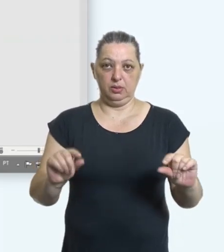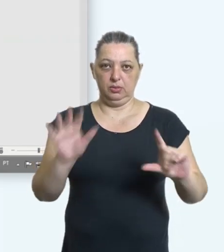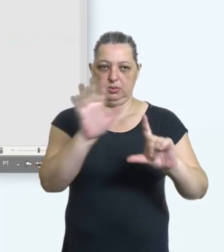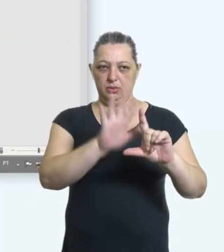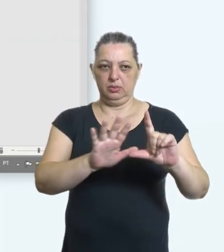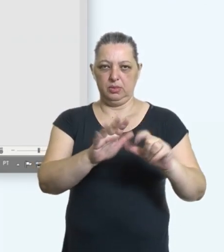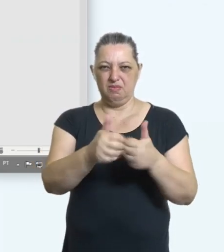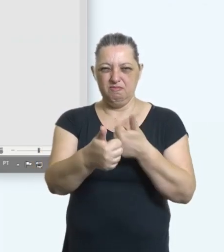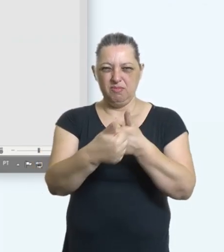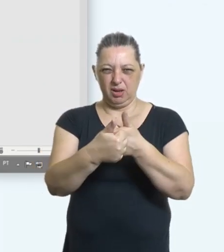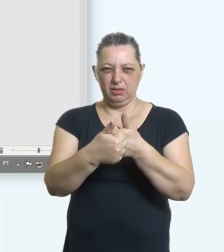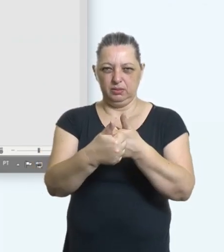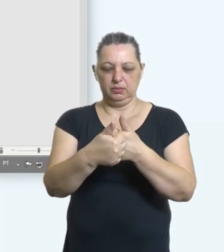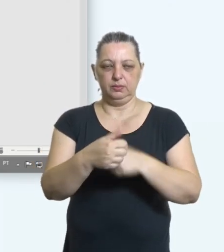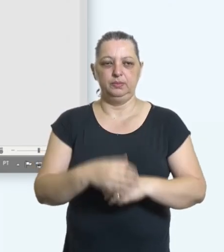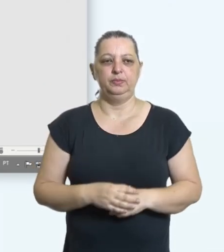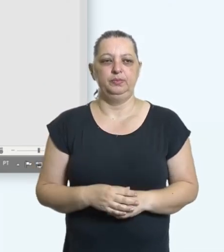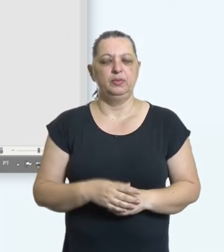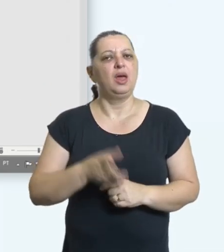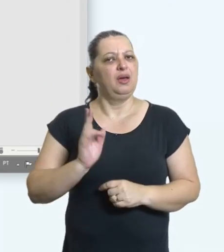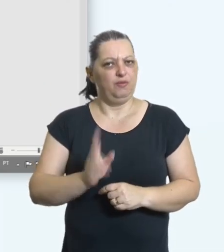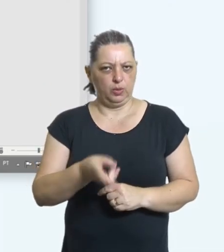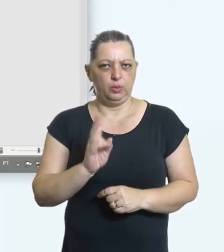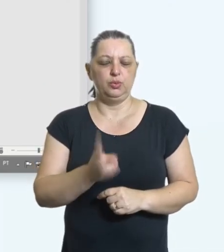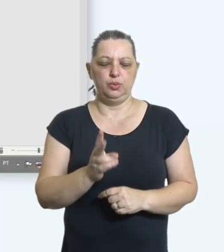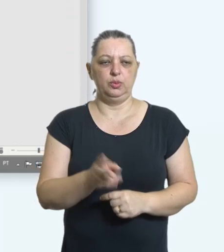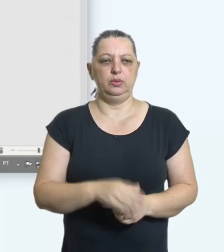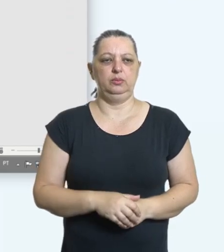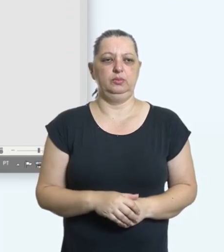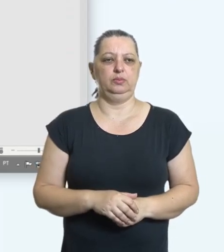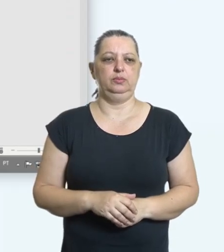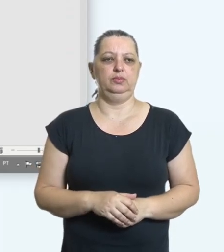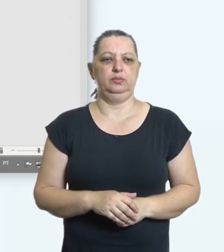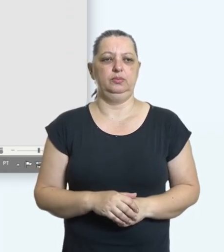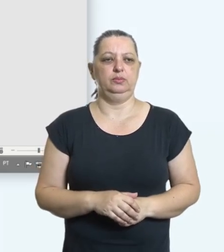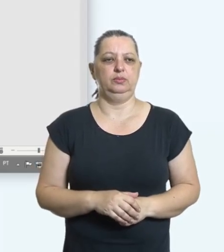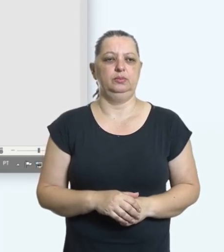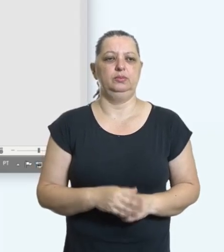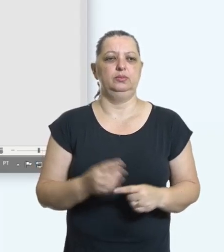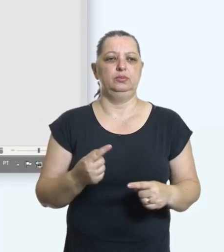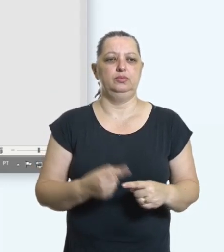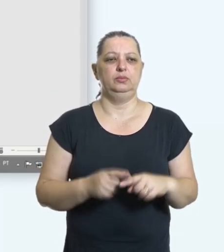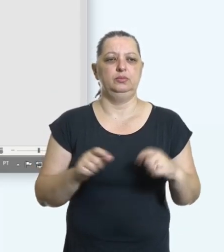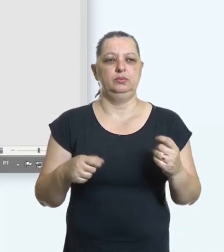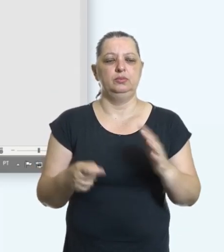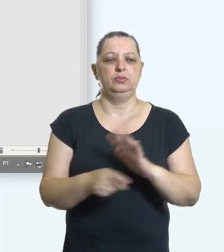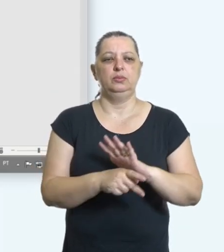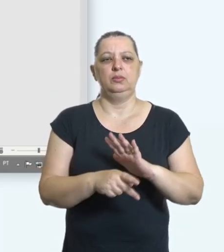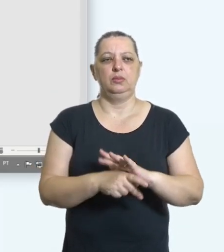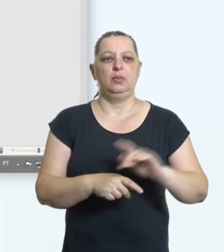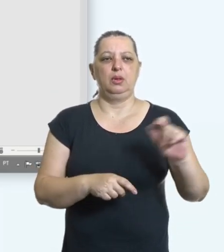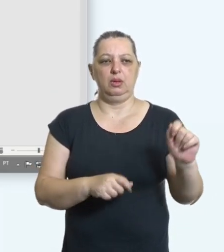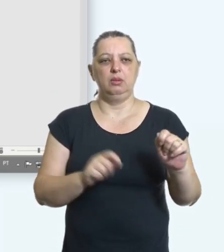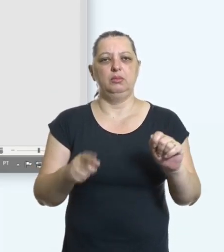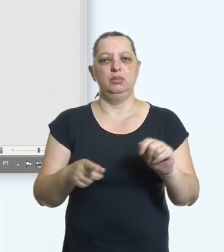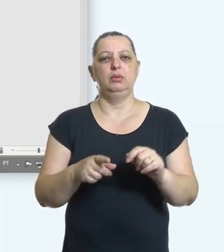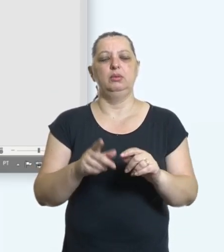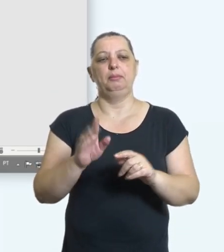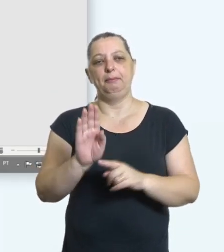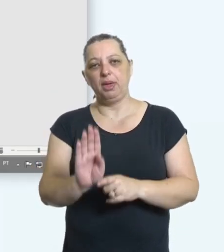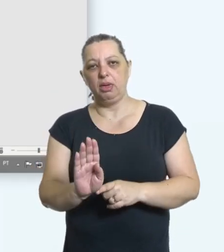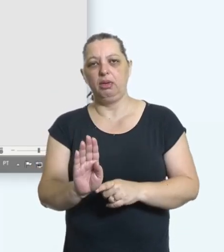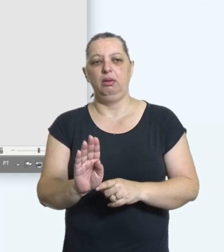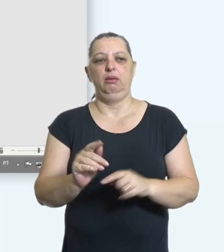grudadinha nela, e assim nós vamos seguindo. Aí tem um espaço para o aluno completar que você vai deixar também. B,